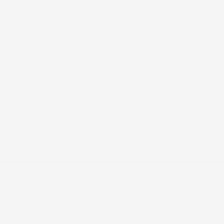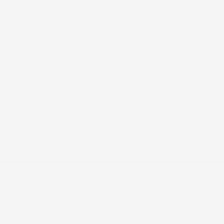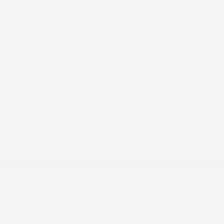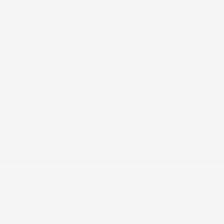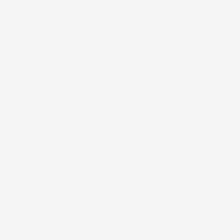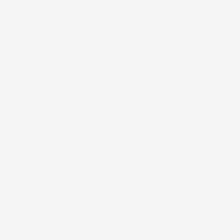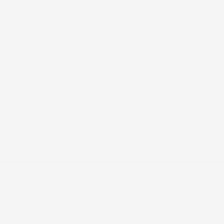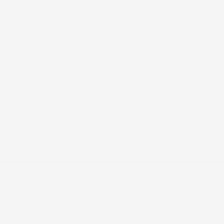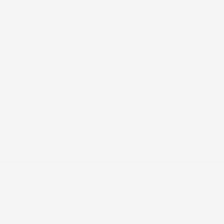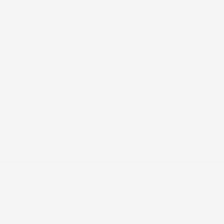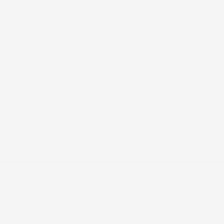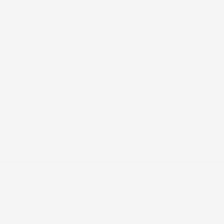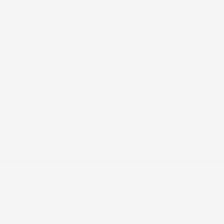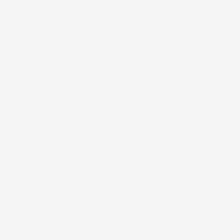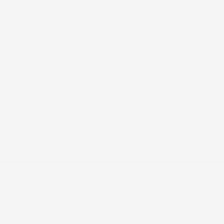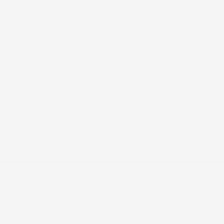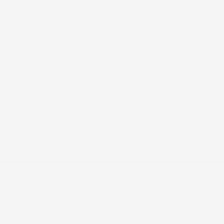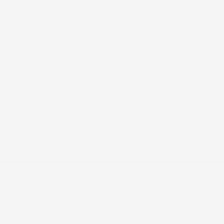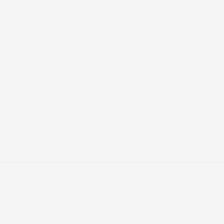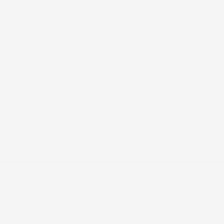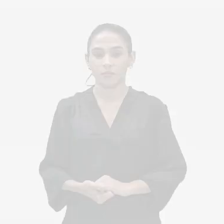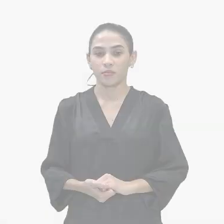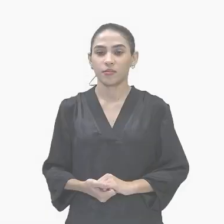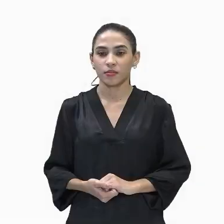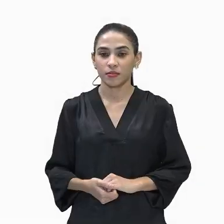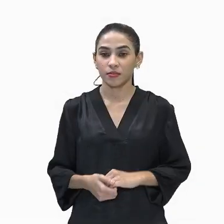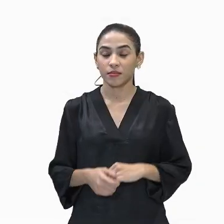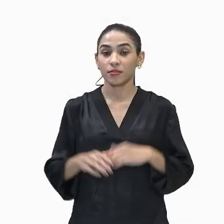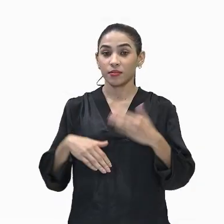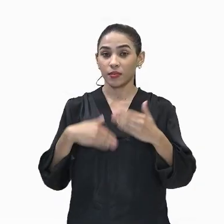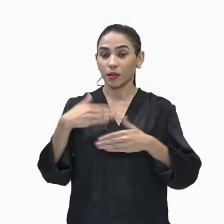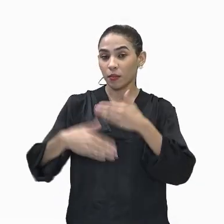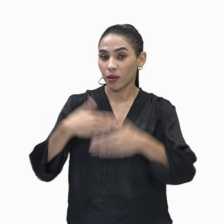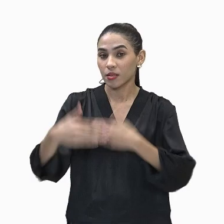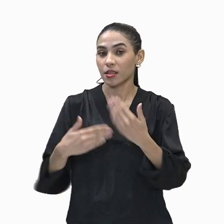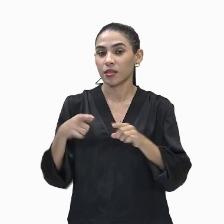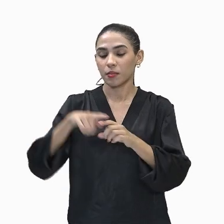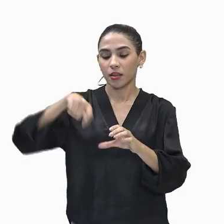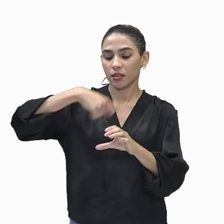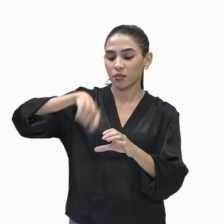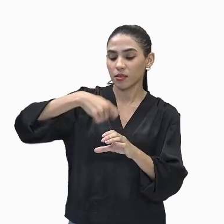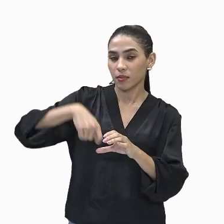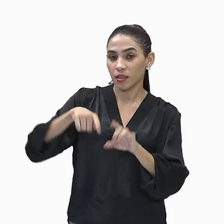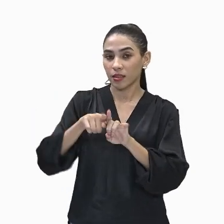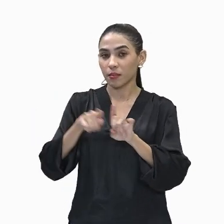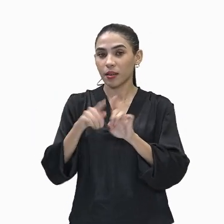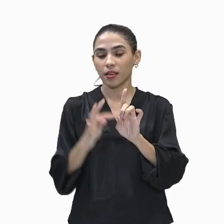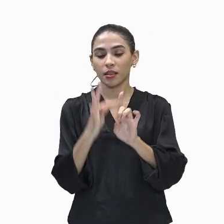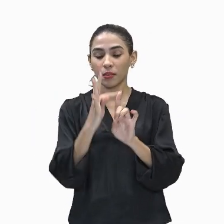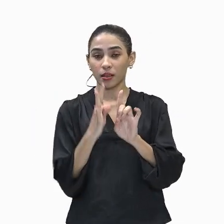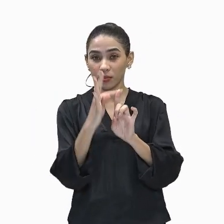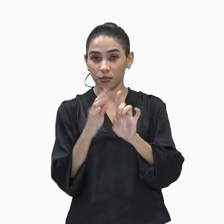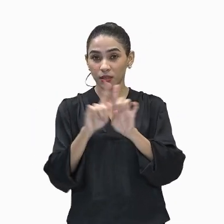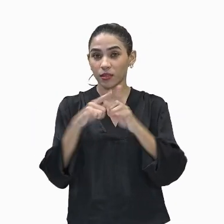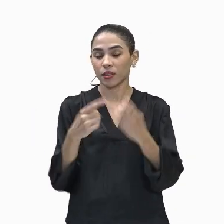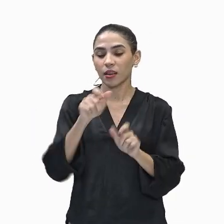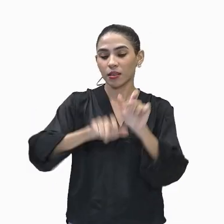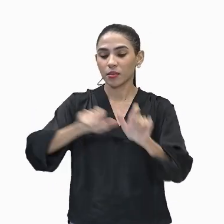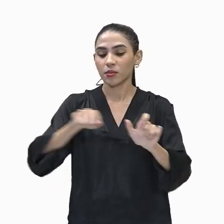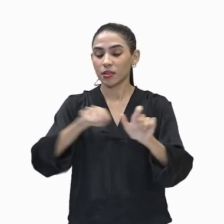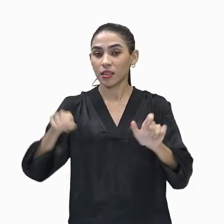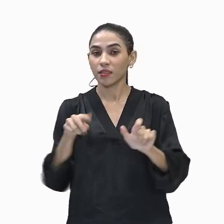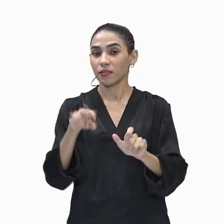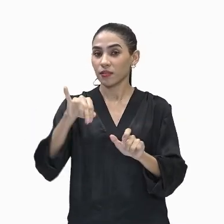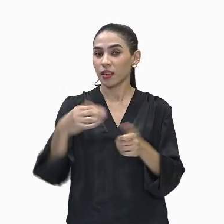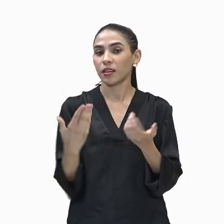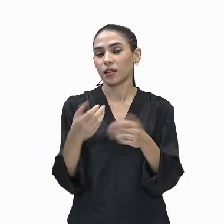parda, né, que depois de passar ali por alguns processos de cozimento, né, prensagem, secagem, as pessoas vão utilizar